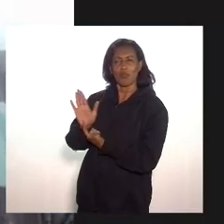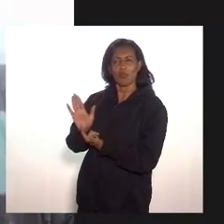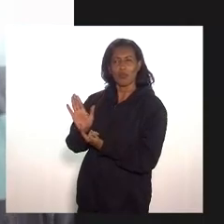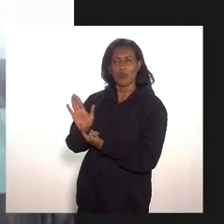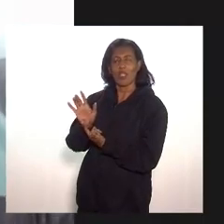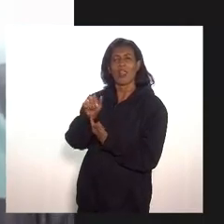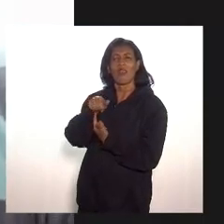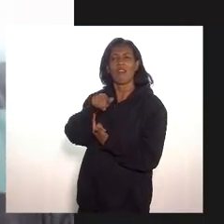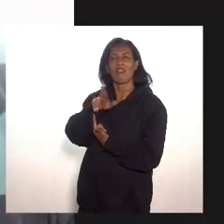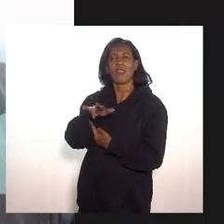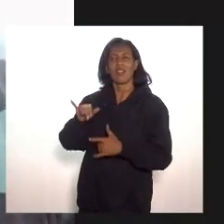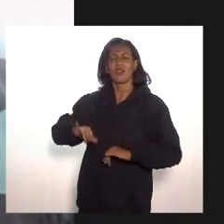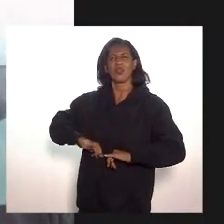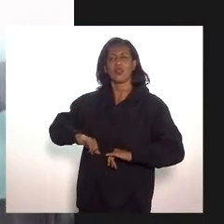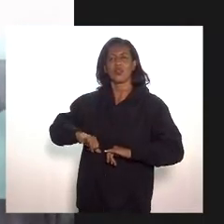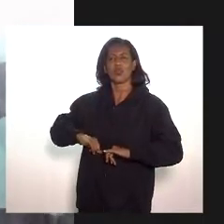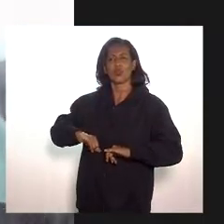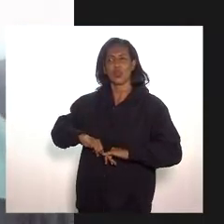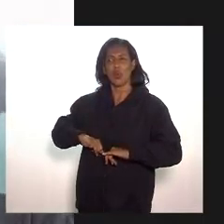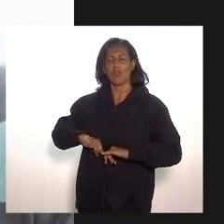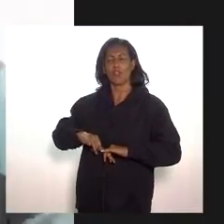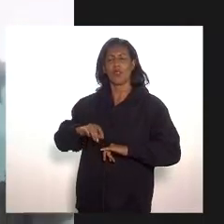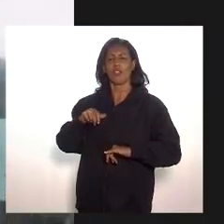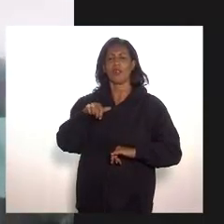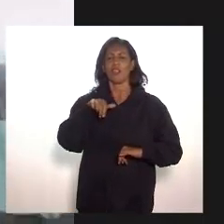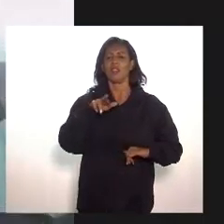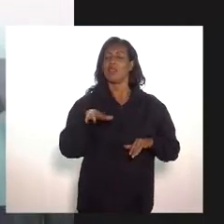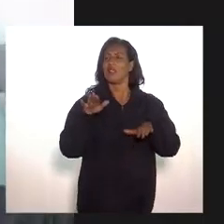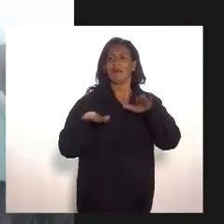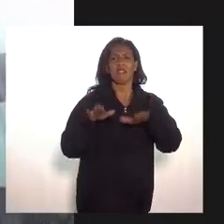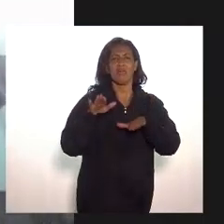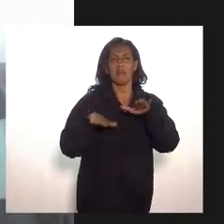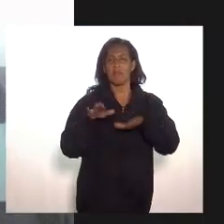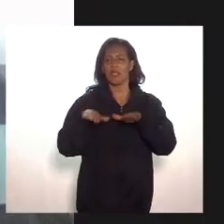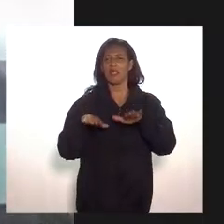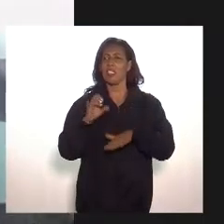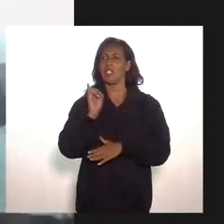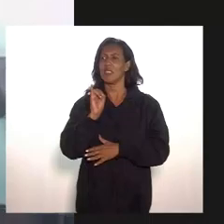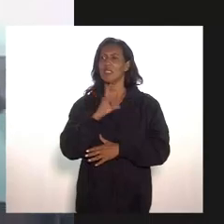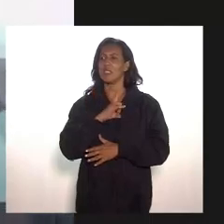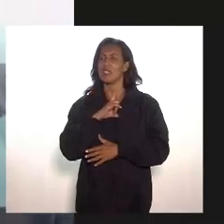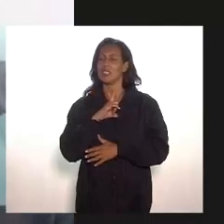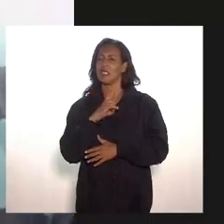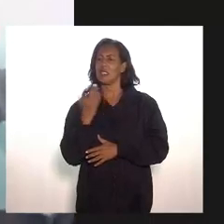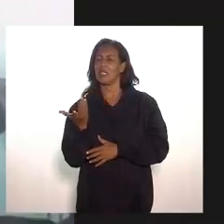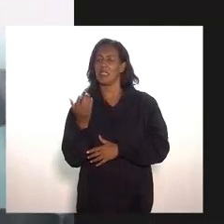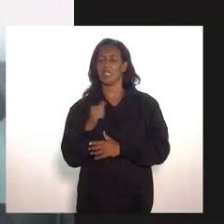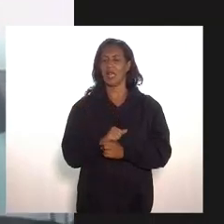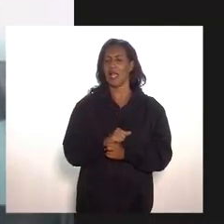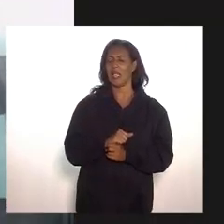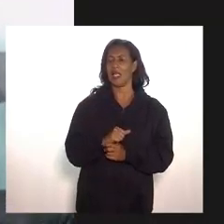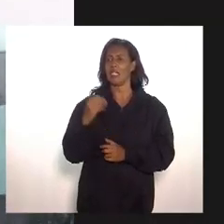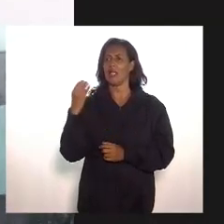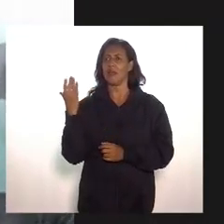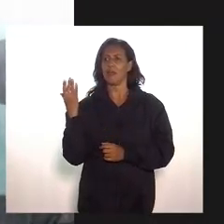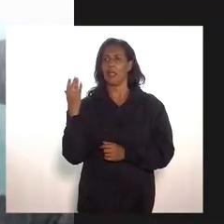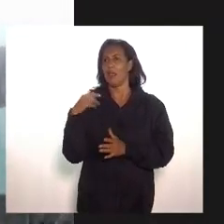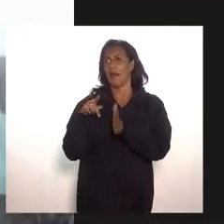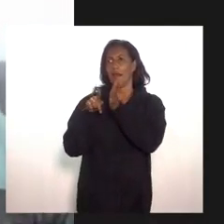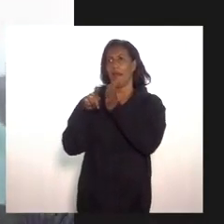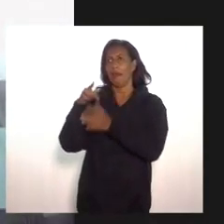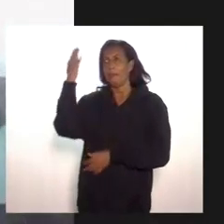foi justamente que medidas mais restritivas, independente se tem comprovação científica ou de eficácia ou